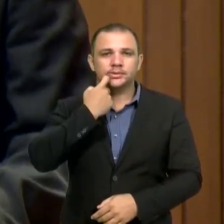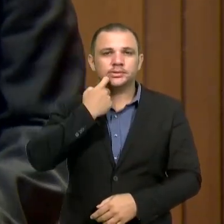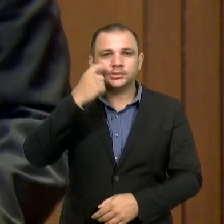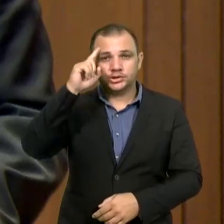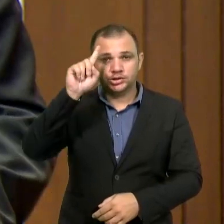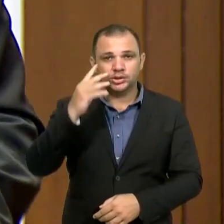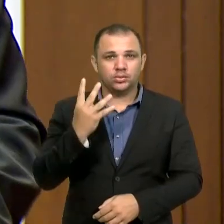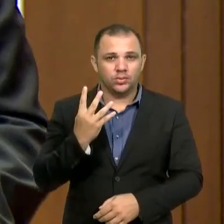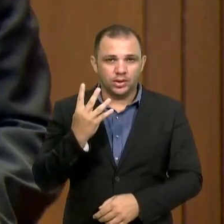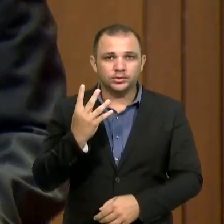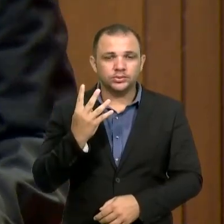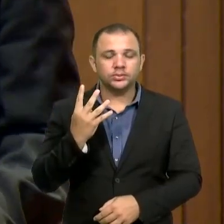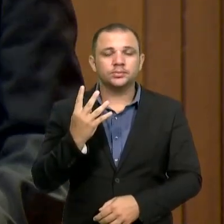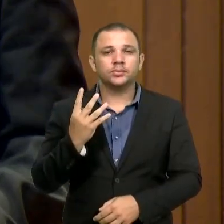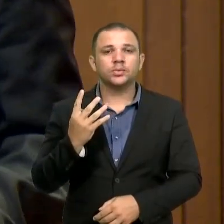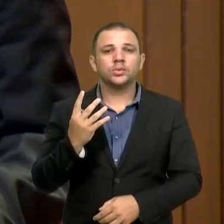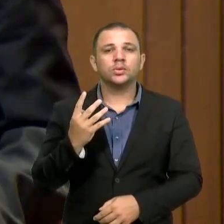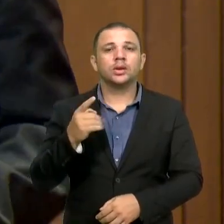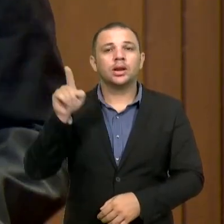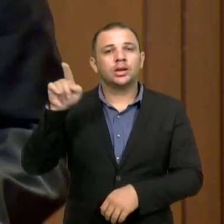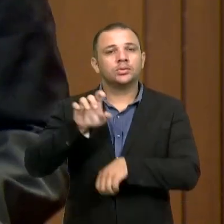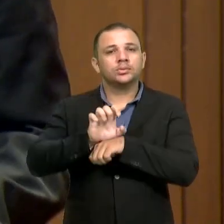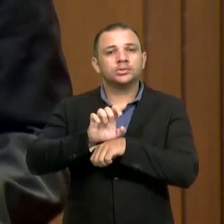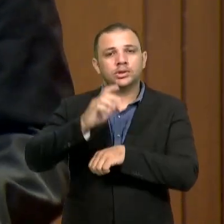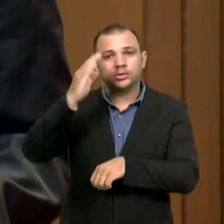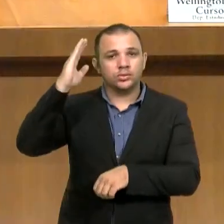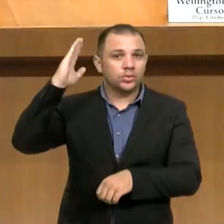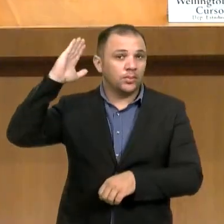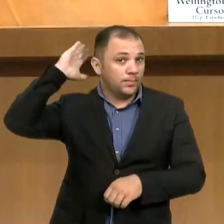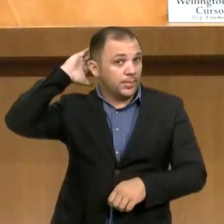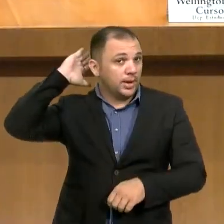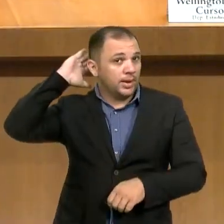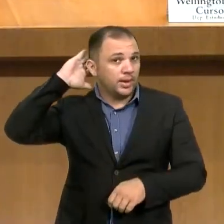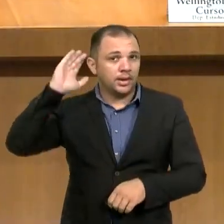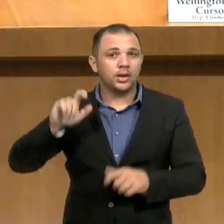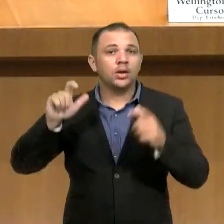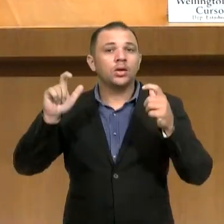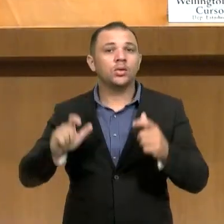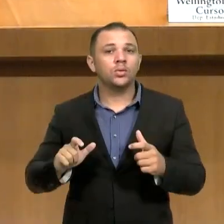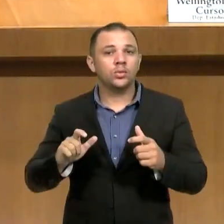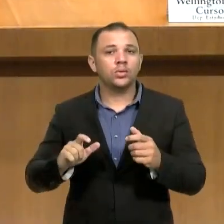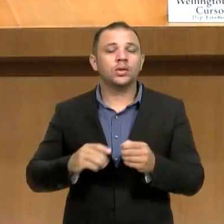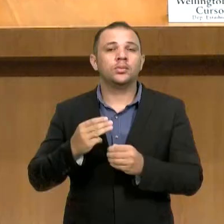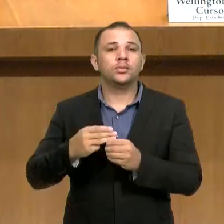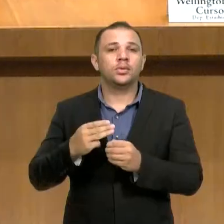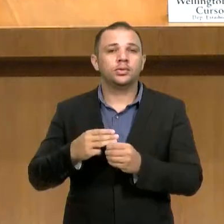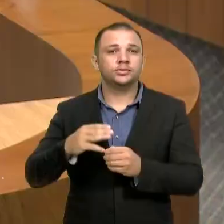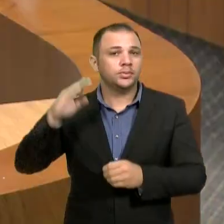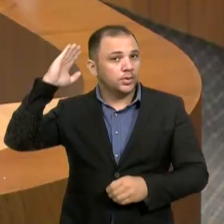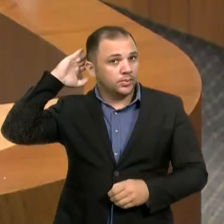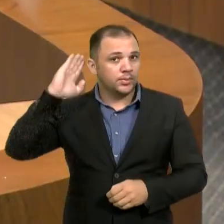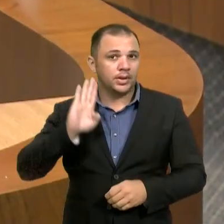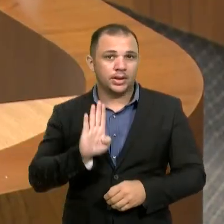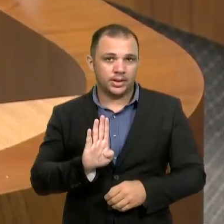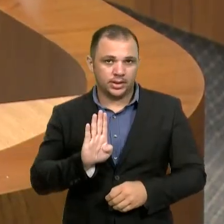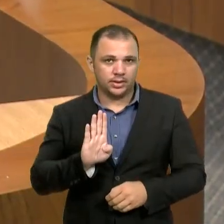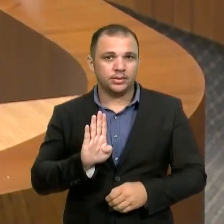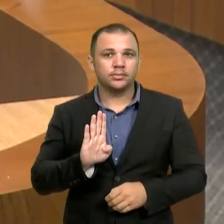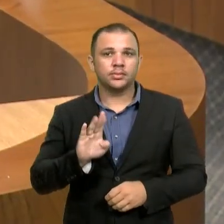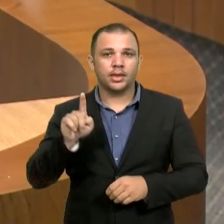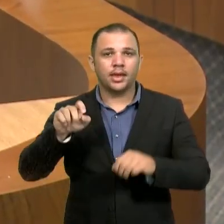4, no estado do Pará, na cidade de Belém, né, com o que foi intitulado Diálogos